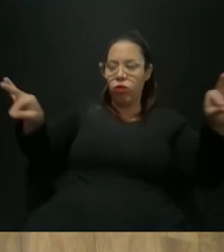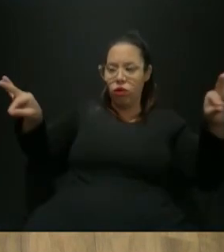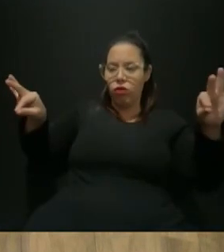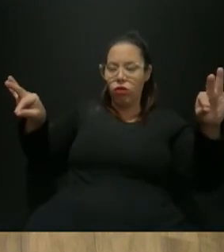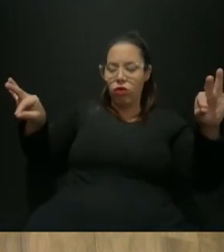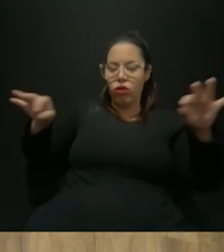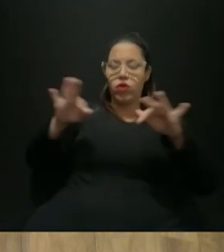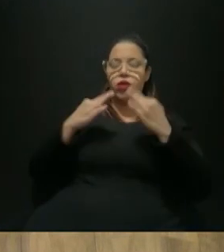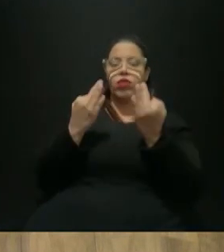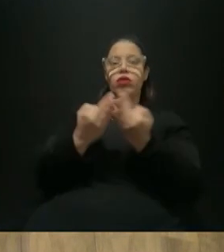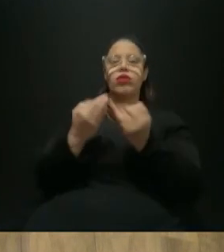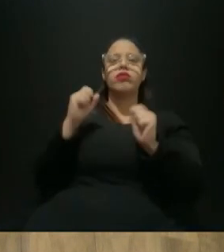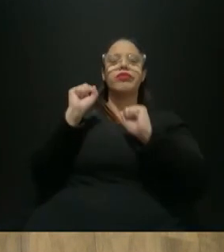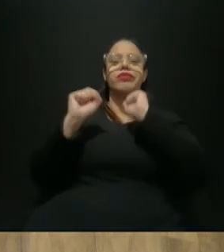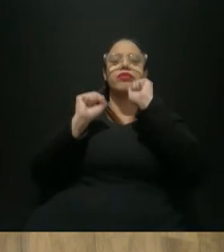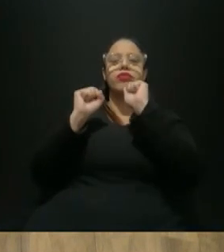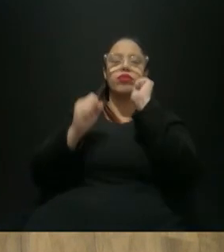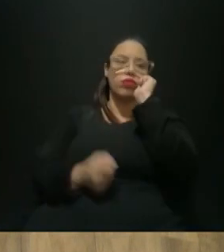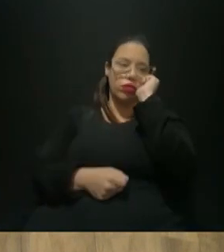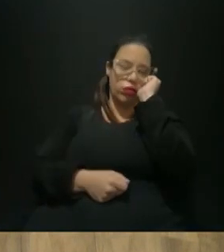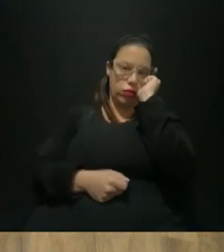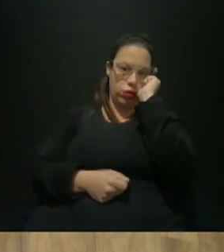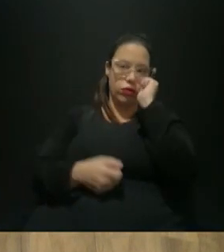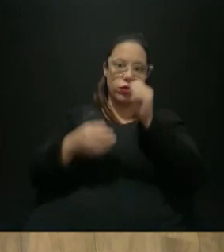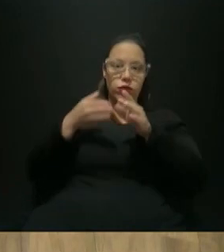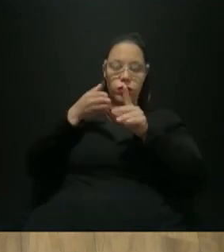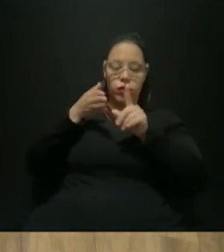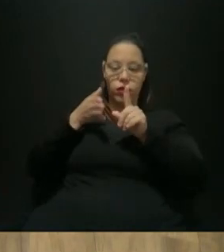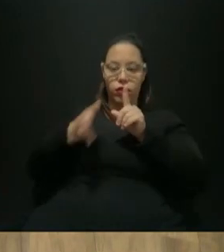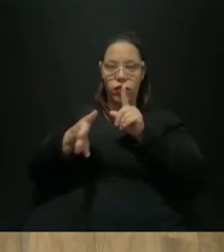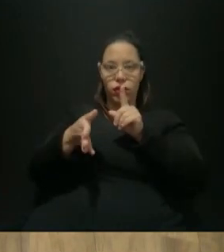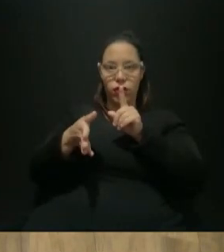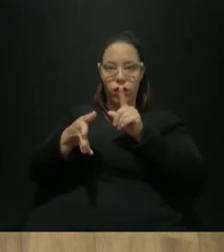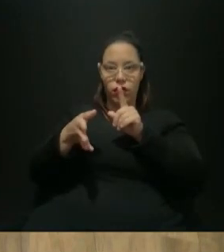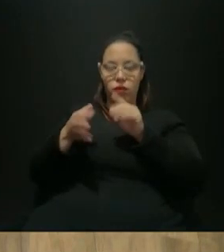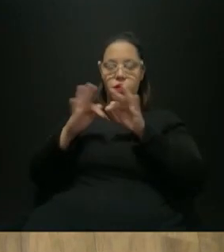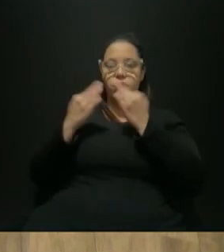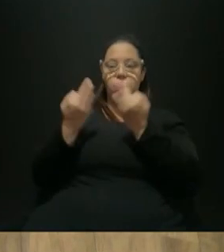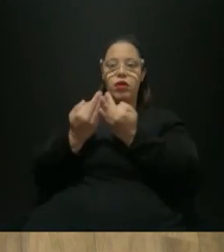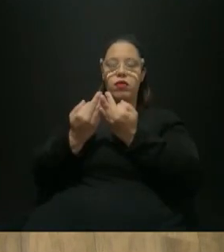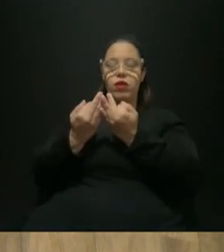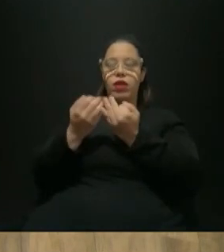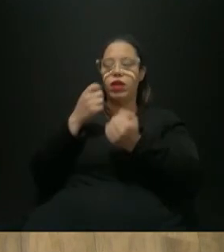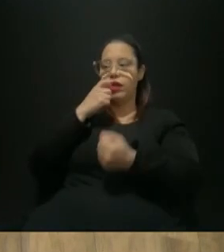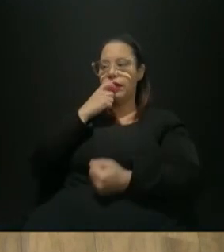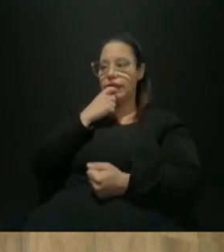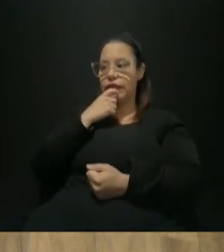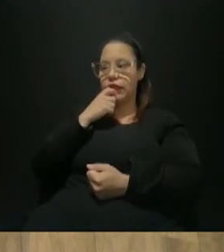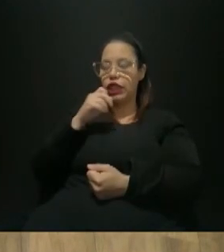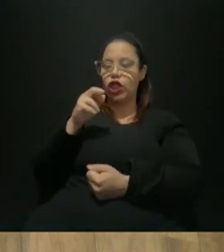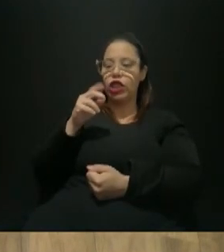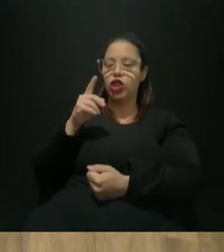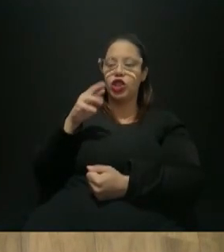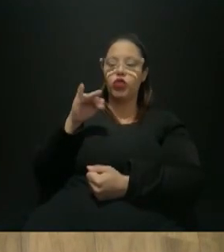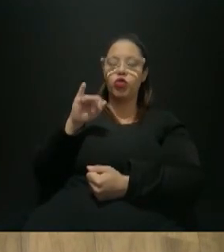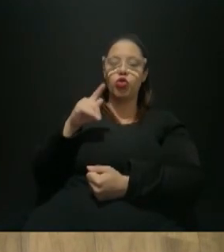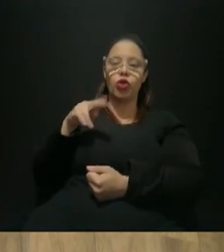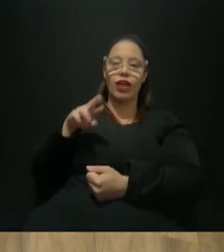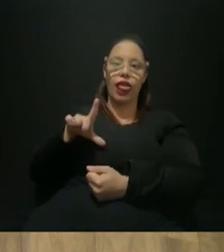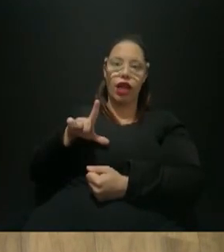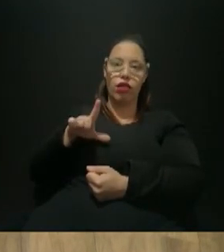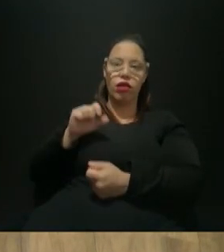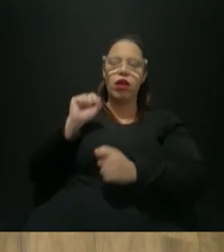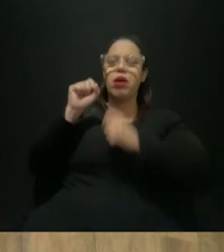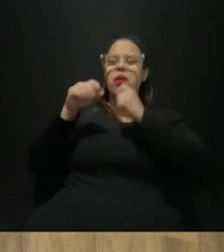se ela nasce numa família disfuncional, o quanto isso também pode prejudicá-la. Porque às vezes as pessoas